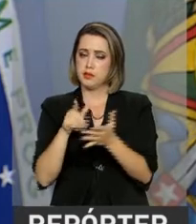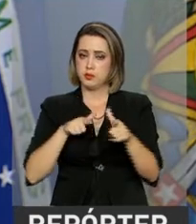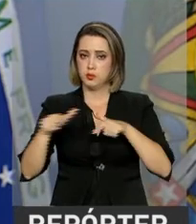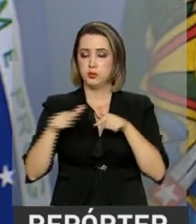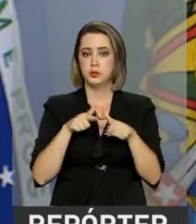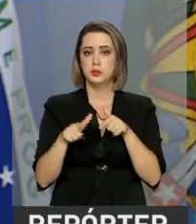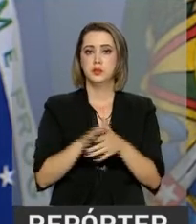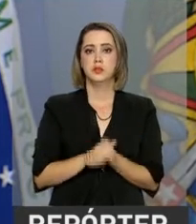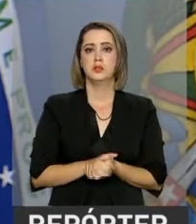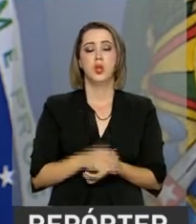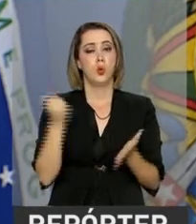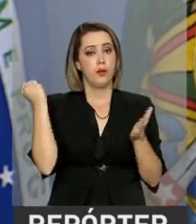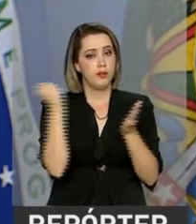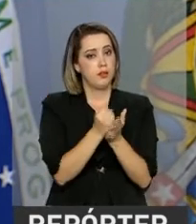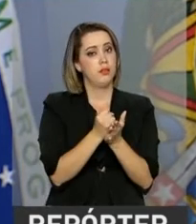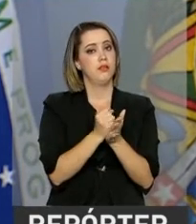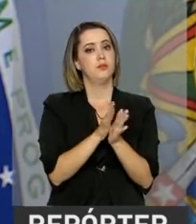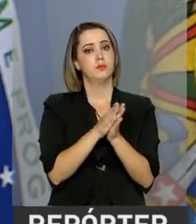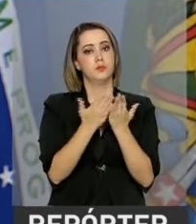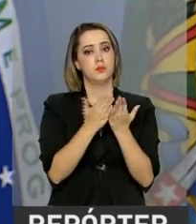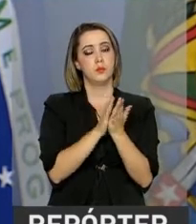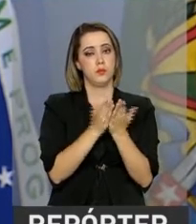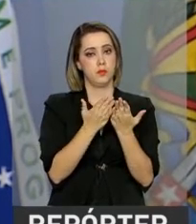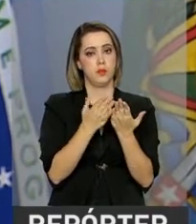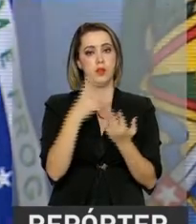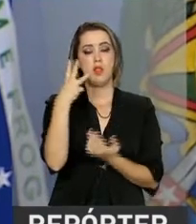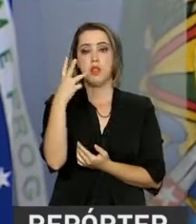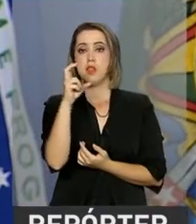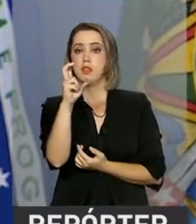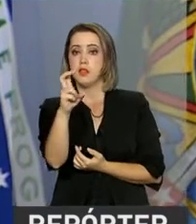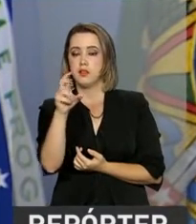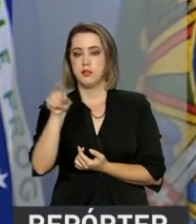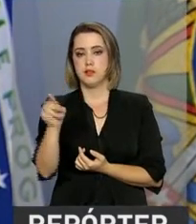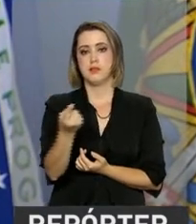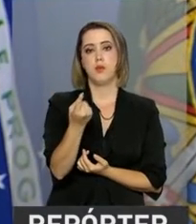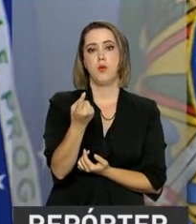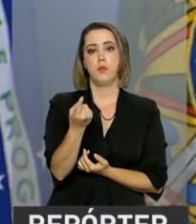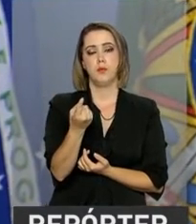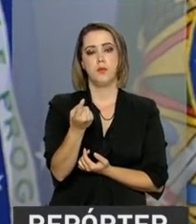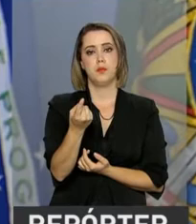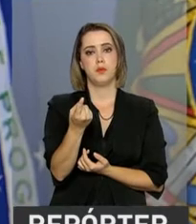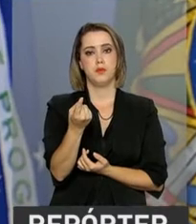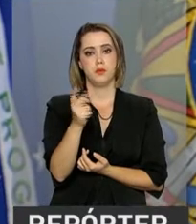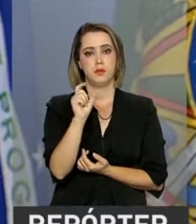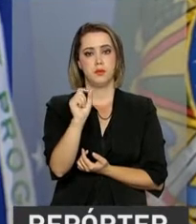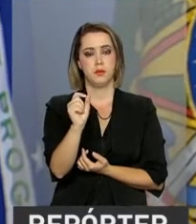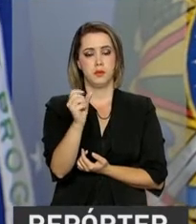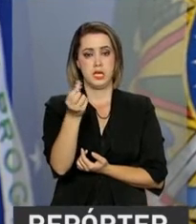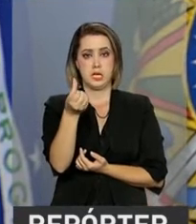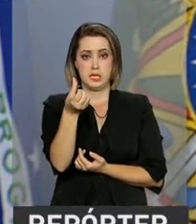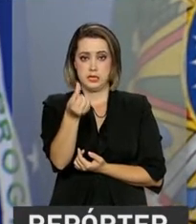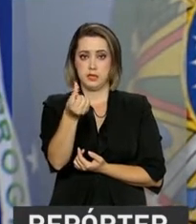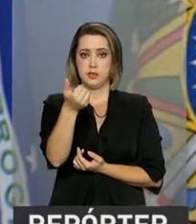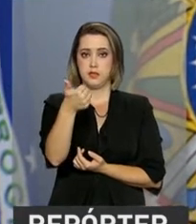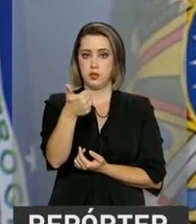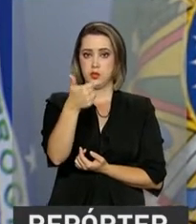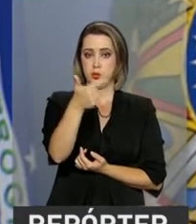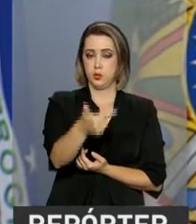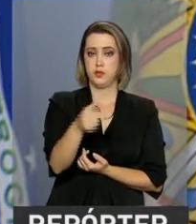formais foi de 35 mil seiscentos e doze vagas